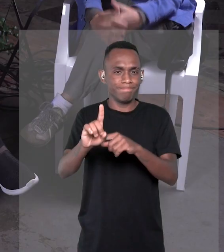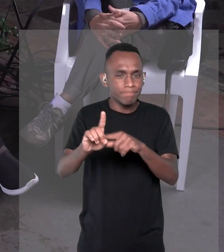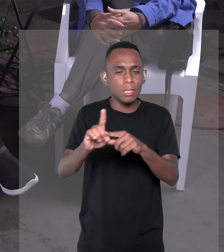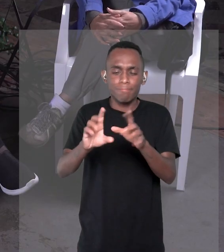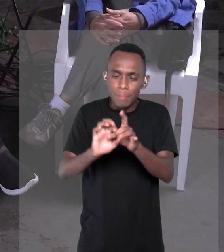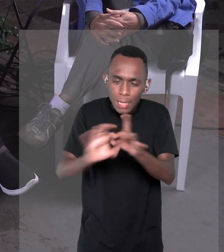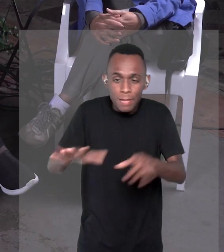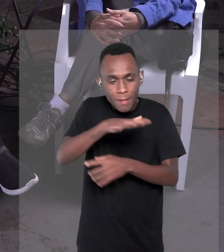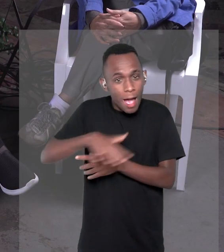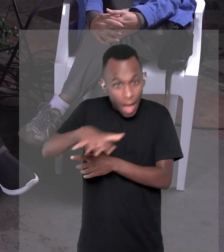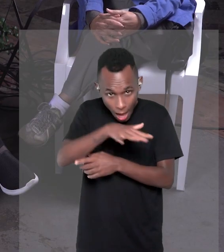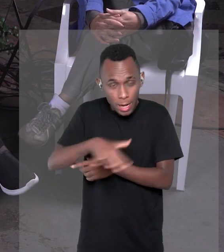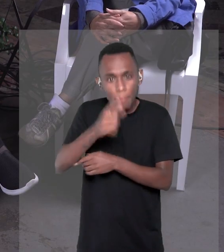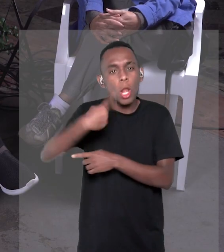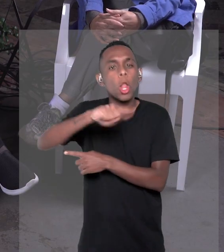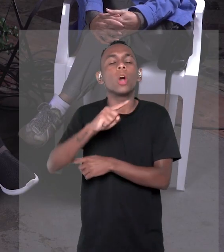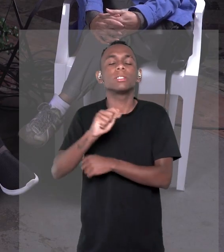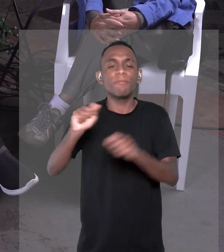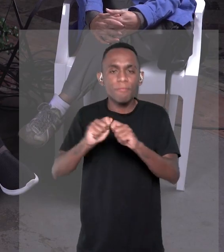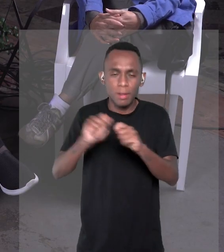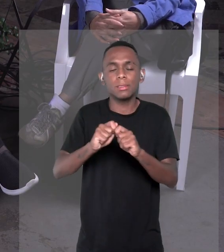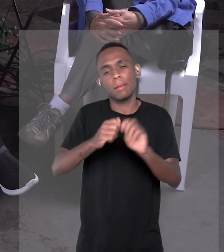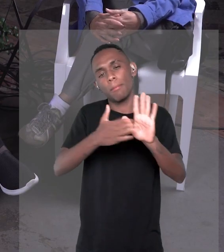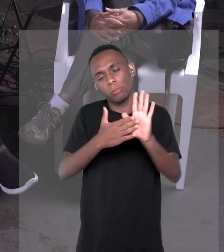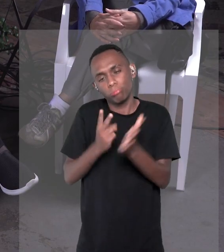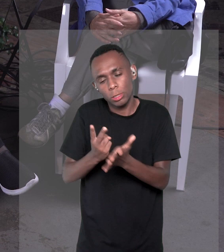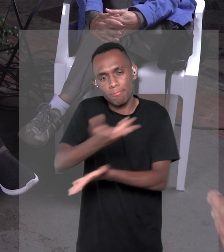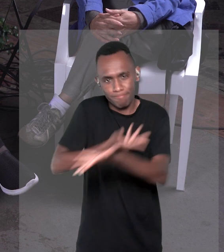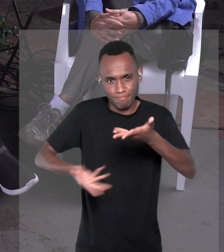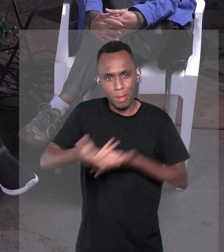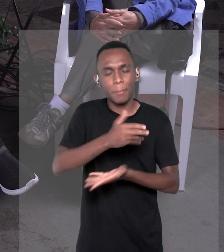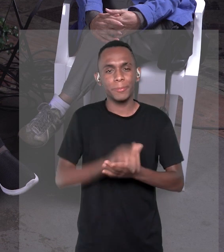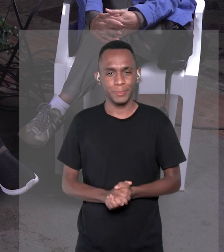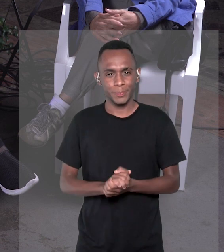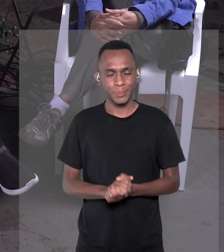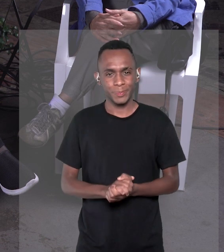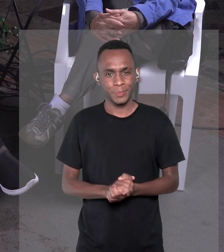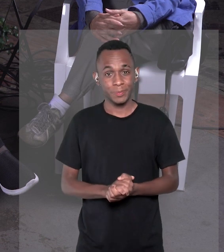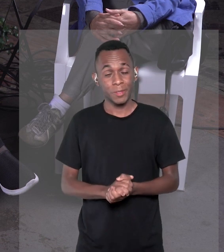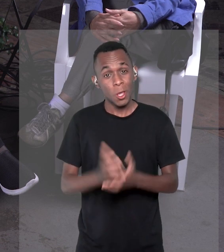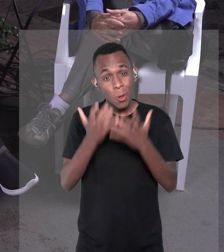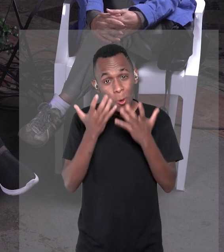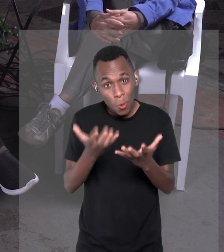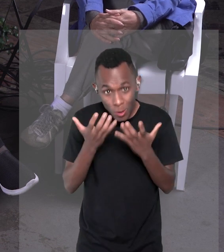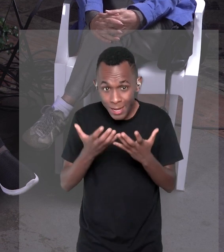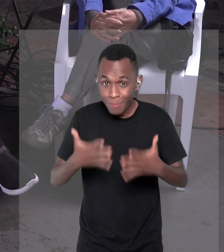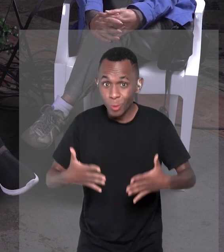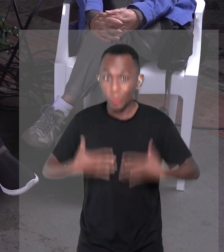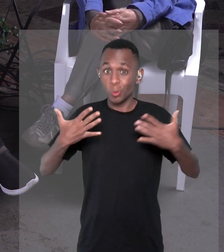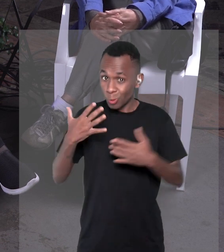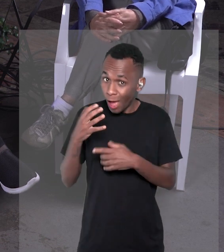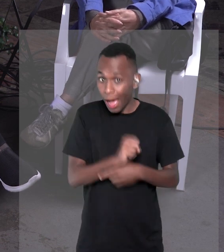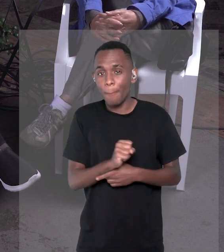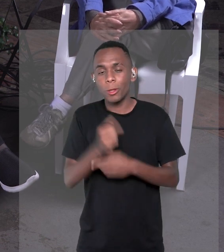Eu queria, de supetão, convidar a ministra Carmen Lúcia para ficar com a gente, senão, se eu não fizer de supetão, ela não vem, só para falar, vem cá um pouquinho